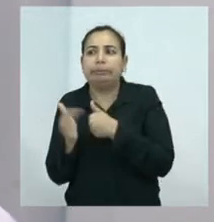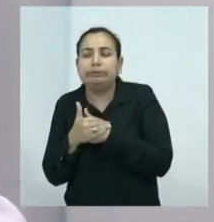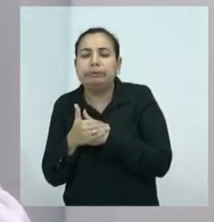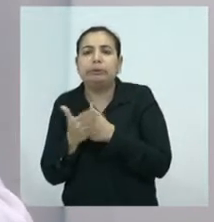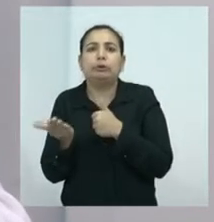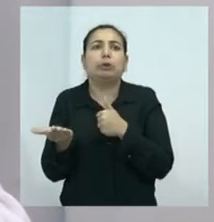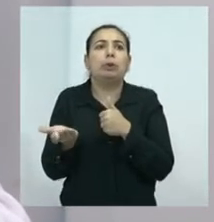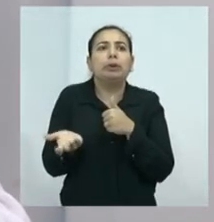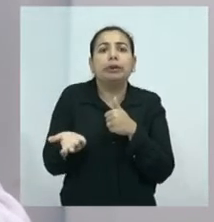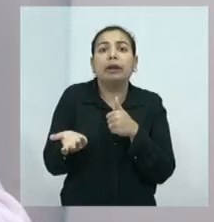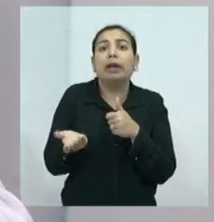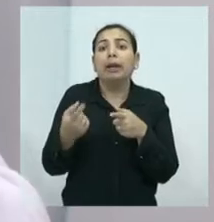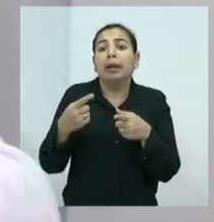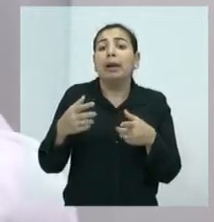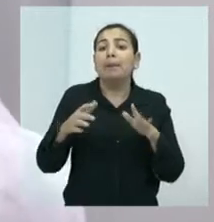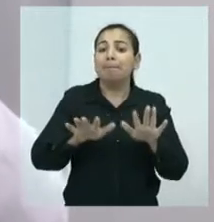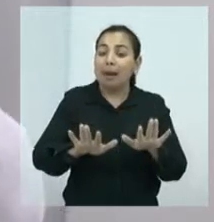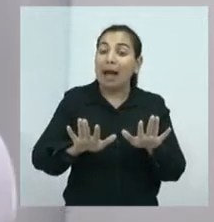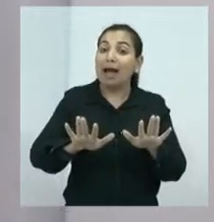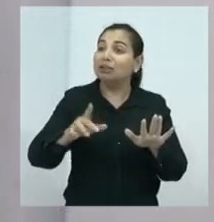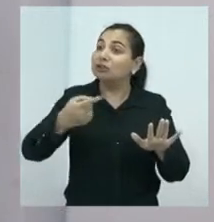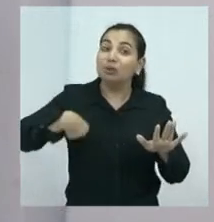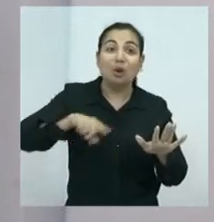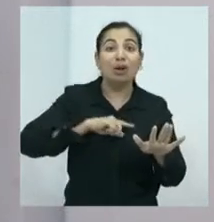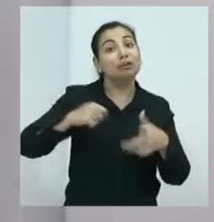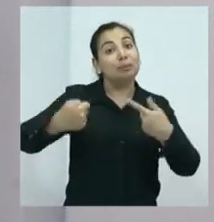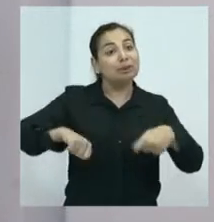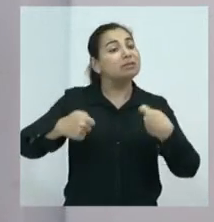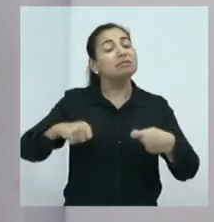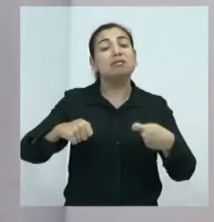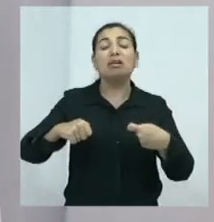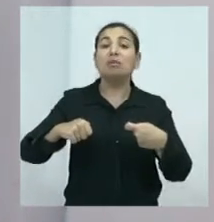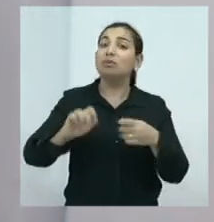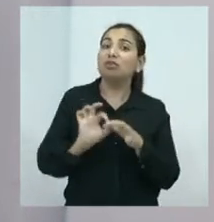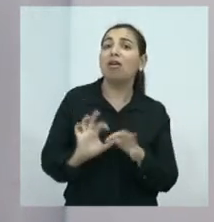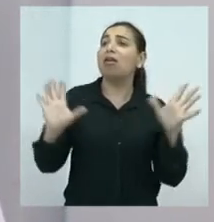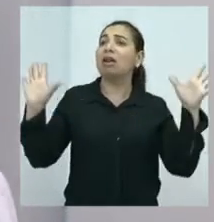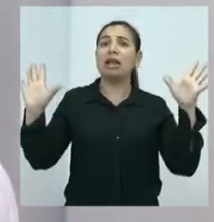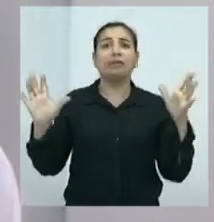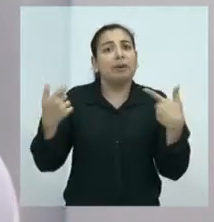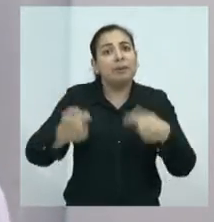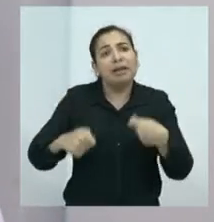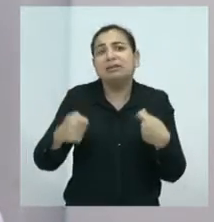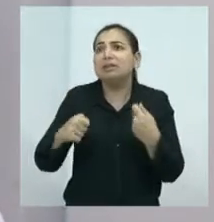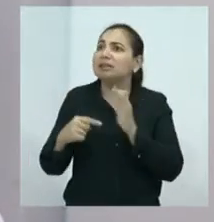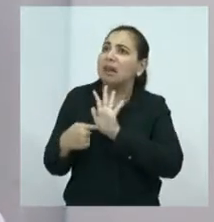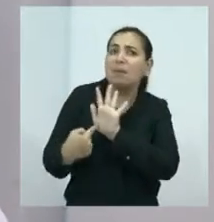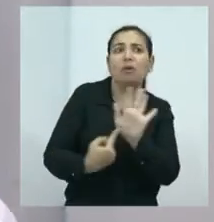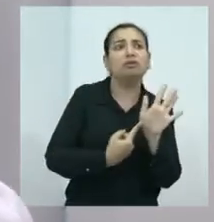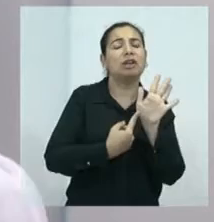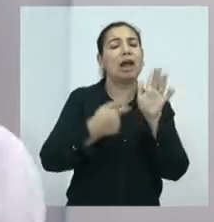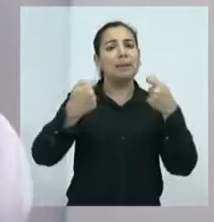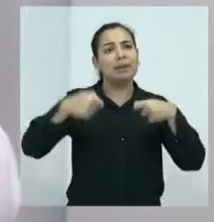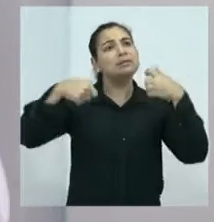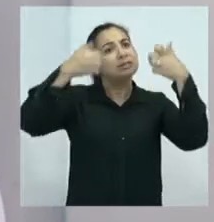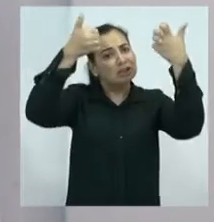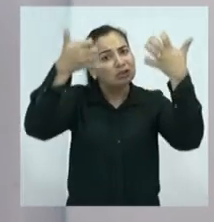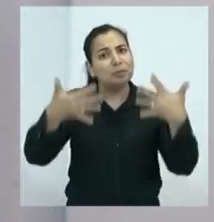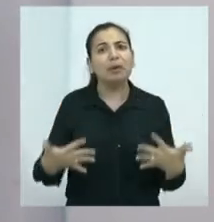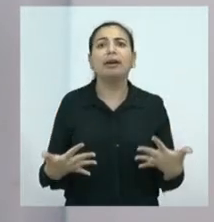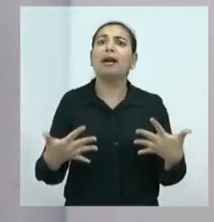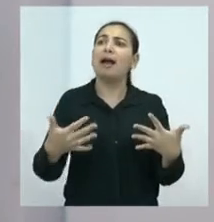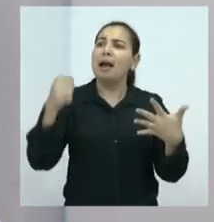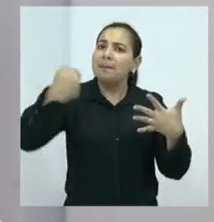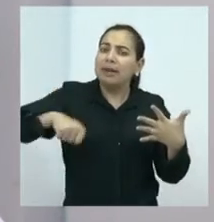entendeu? Mas essas questões elas precisam ser como é que eu digo, precisam ser esclarecidas, elas precisam ser